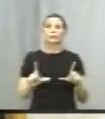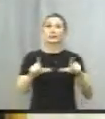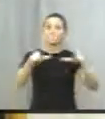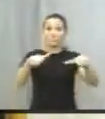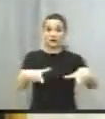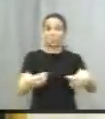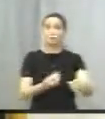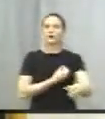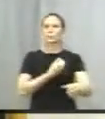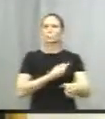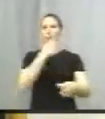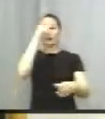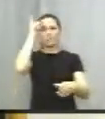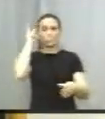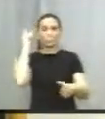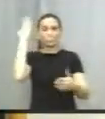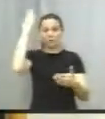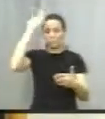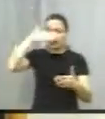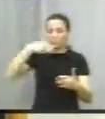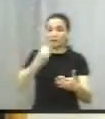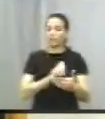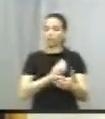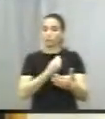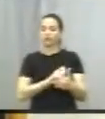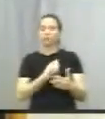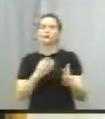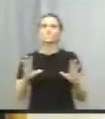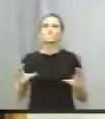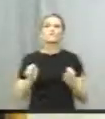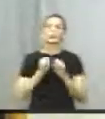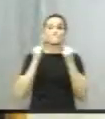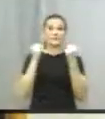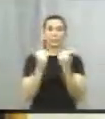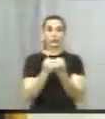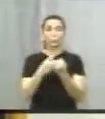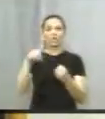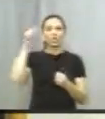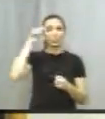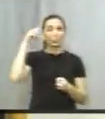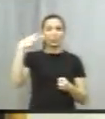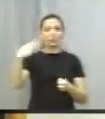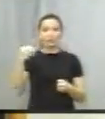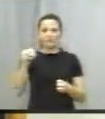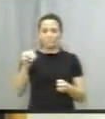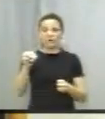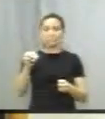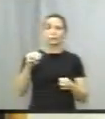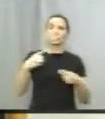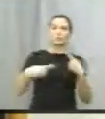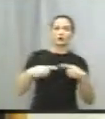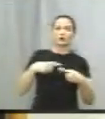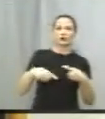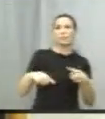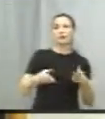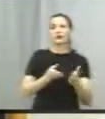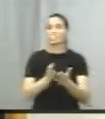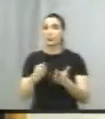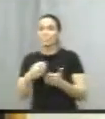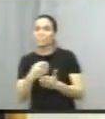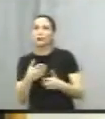para aqueles que precisam comprovar sua participação no evento. Dia 30, nós vamos discutir os caminhos para a